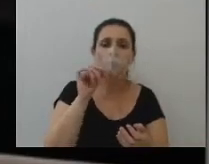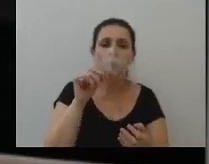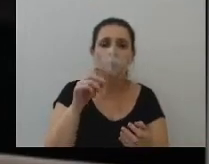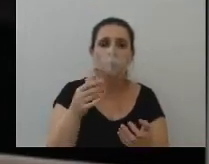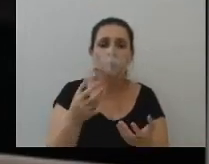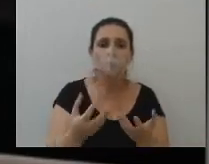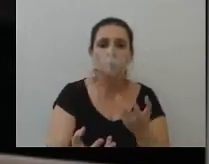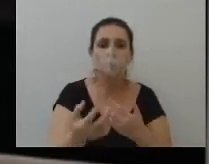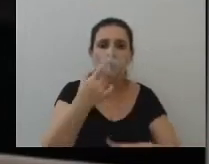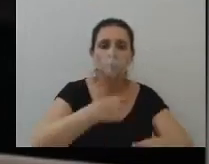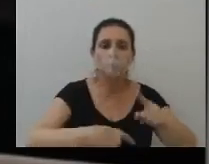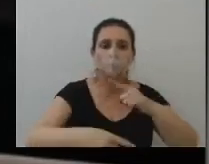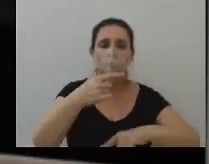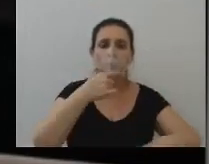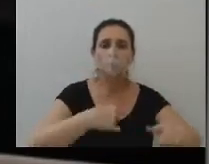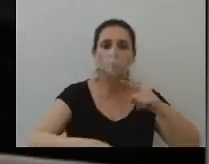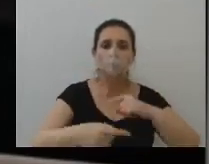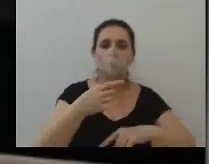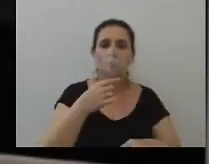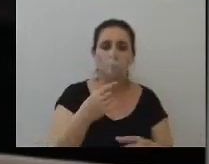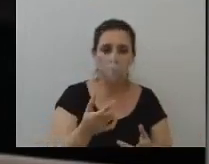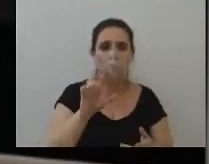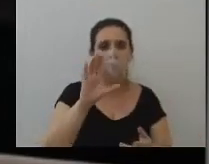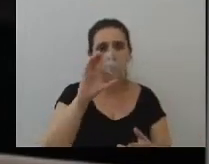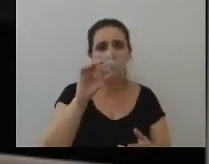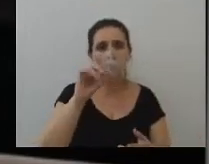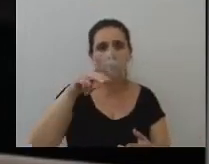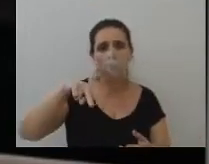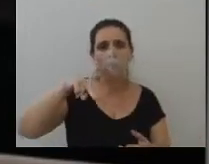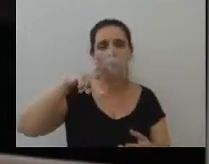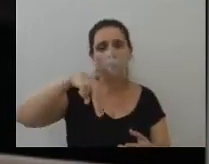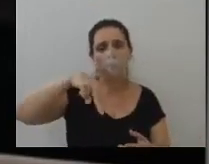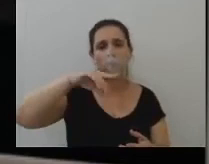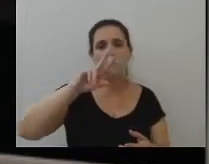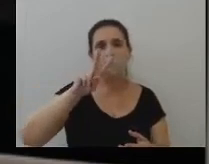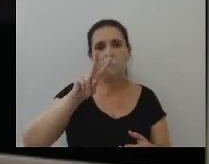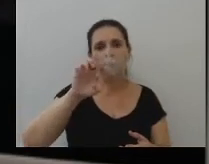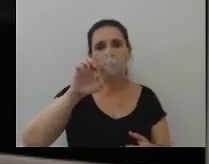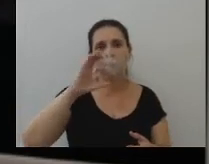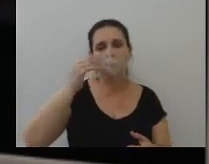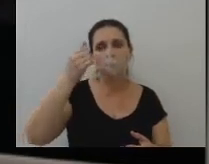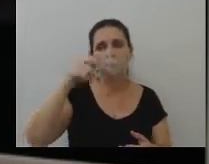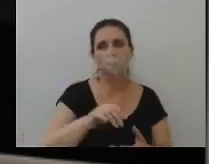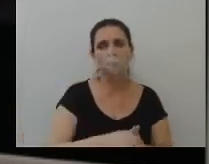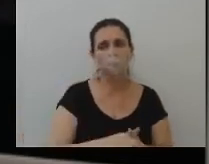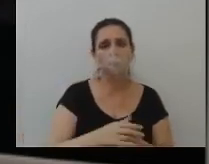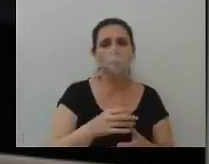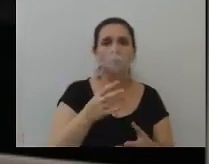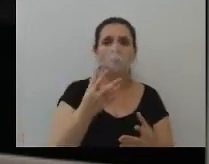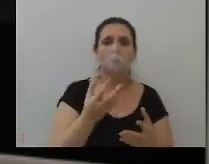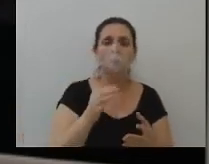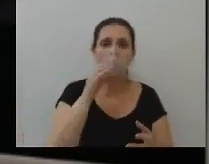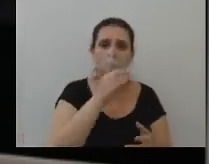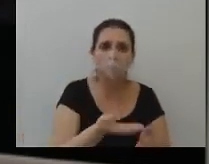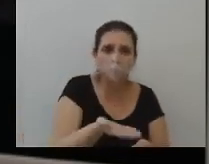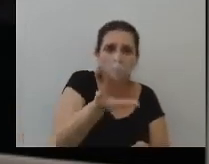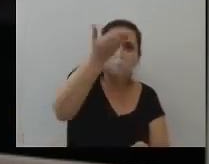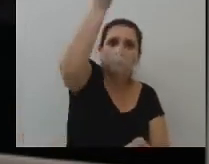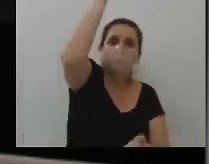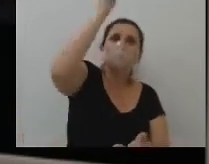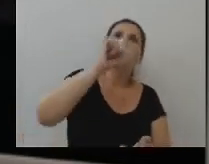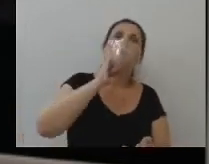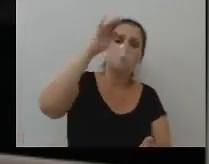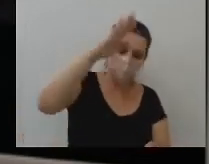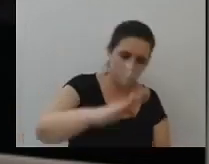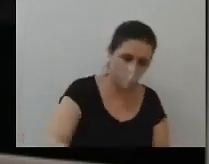são chamados correntes de convecção. Bacana? O quente subindo, o frio descendo. O quente